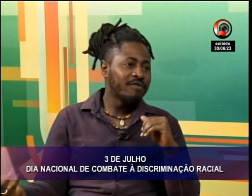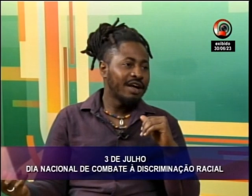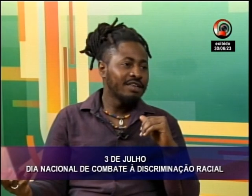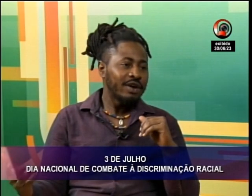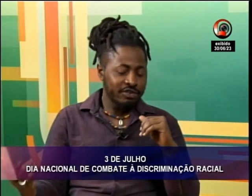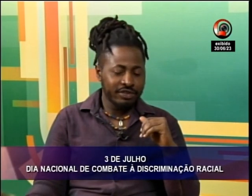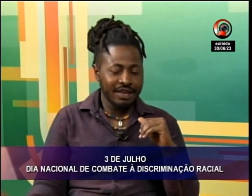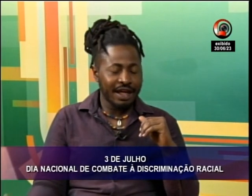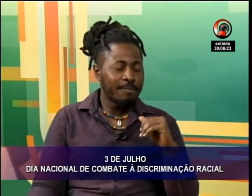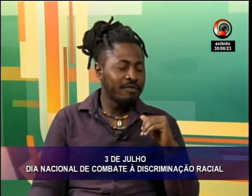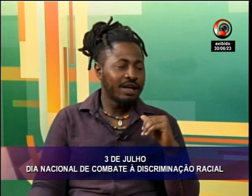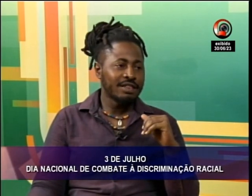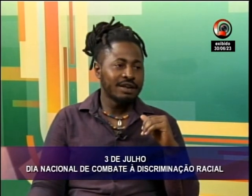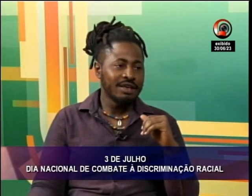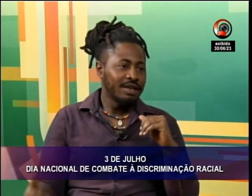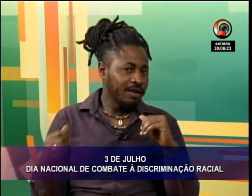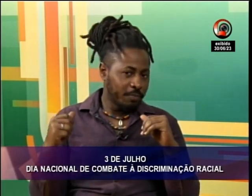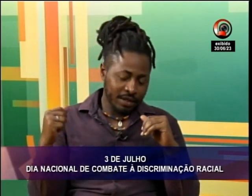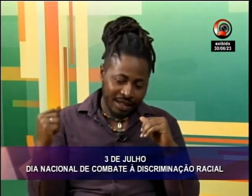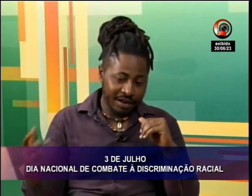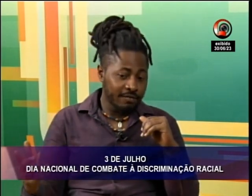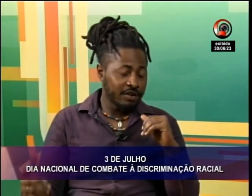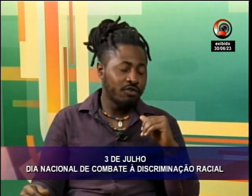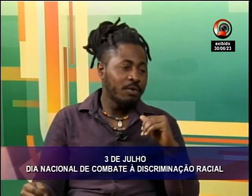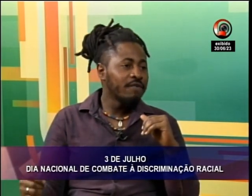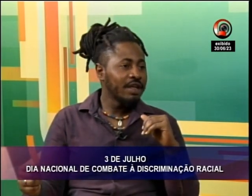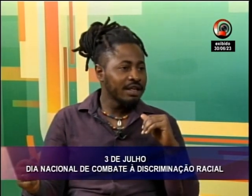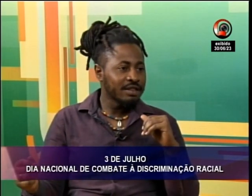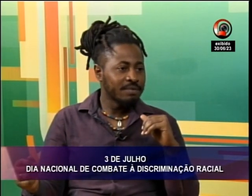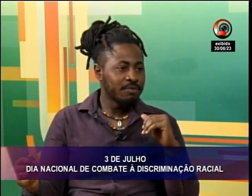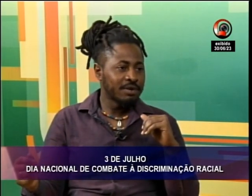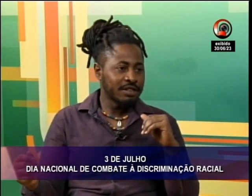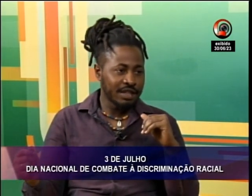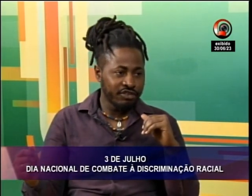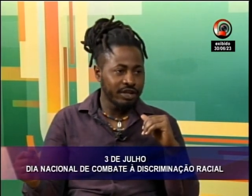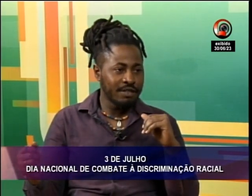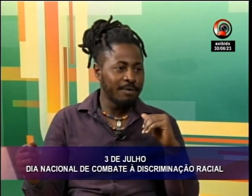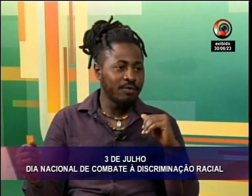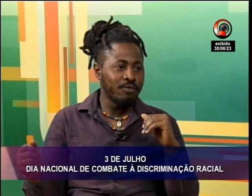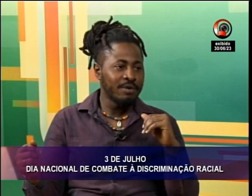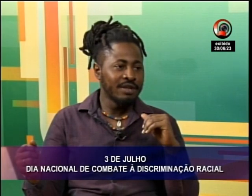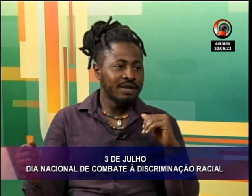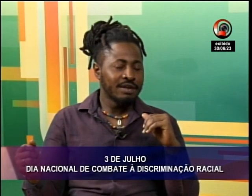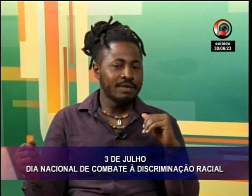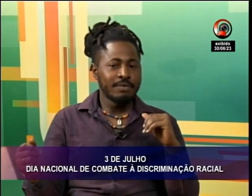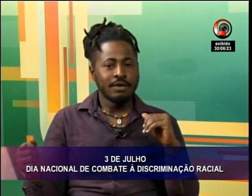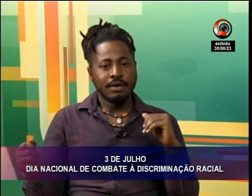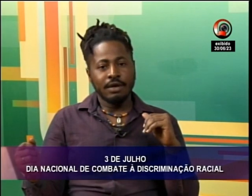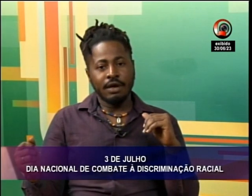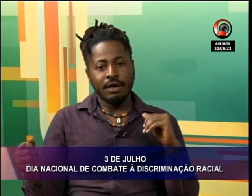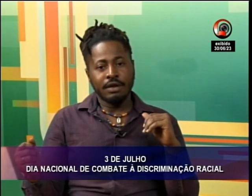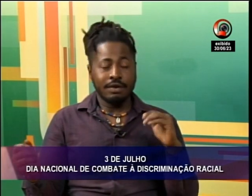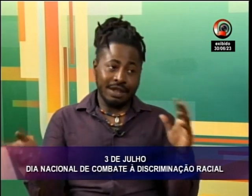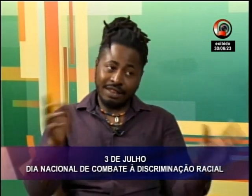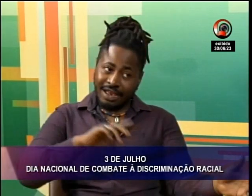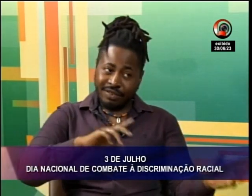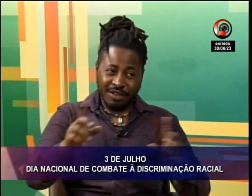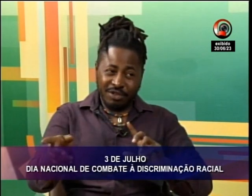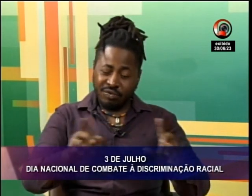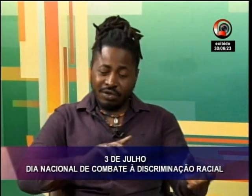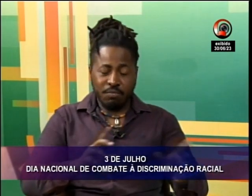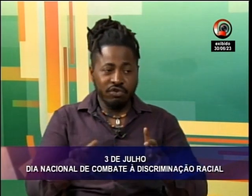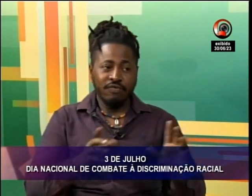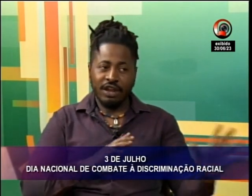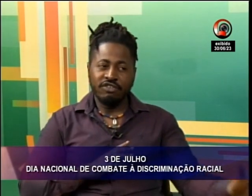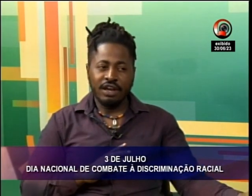se aprovar, e eu acredito que irá aprovar essa lei, Rio Preto sai na frente como referência para uma cidade que se preocupa, né? Nesse caso, tem